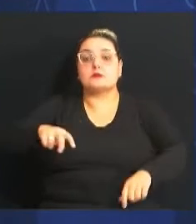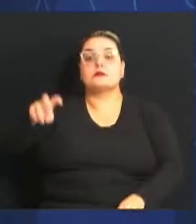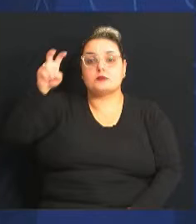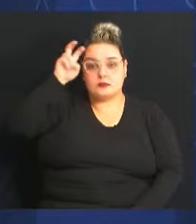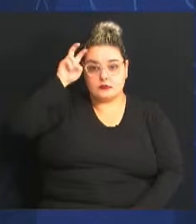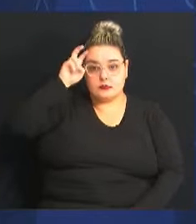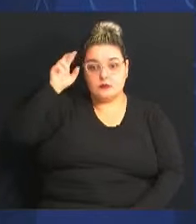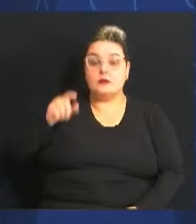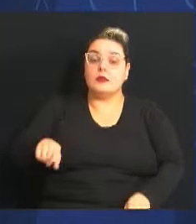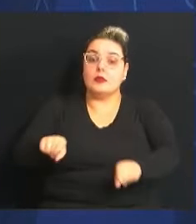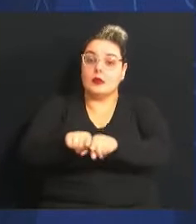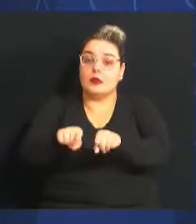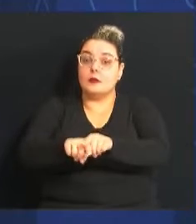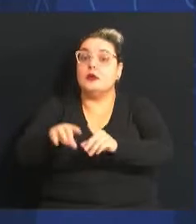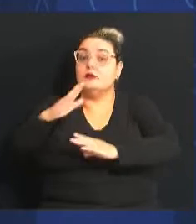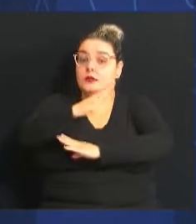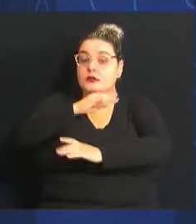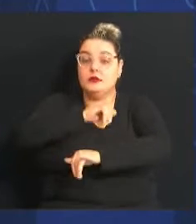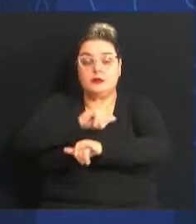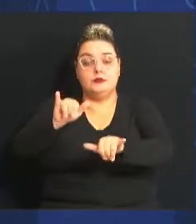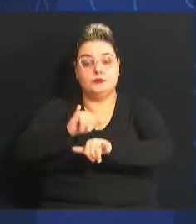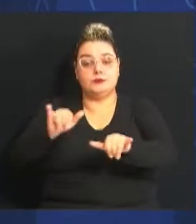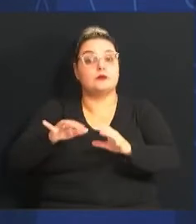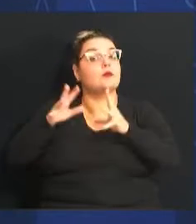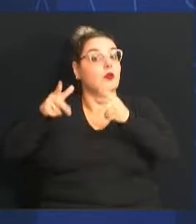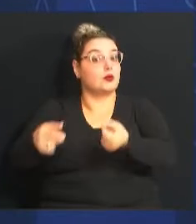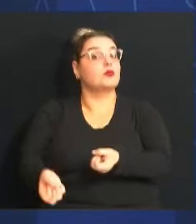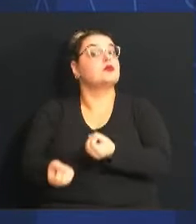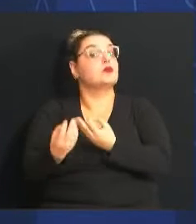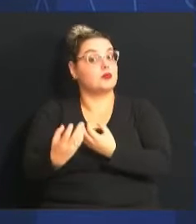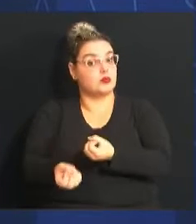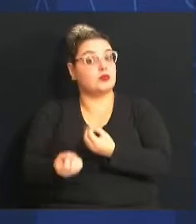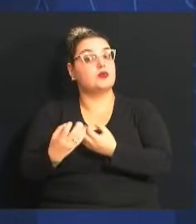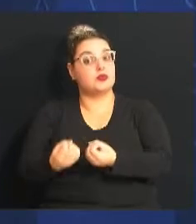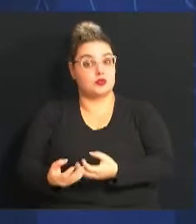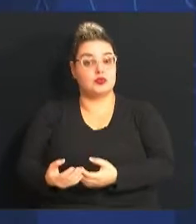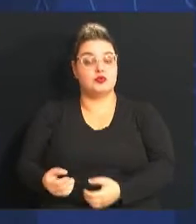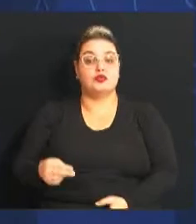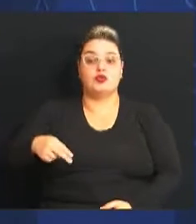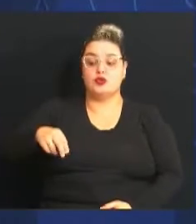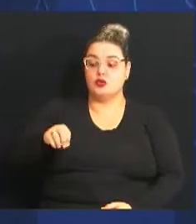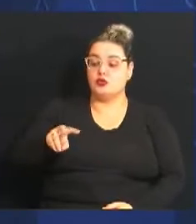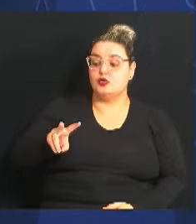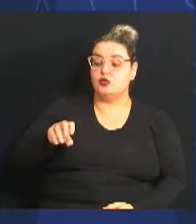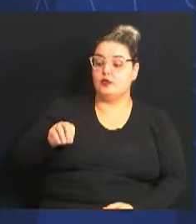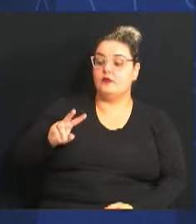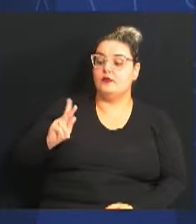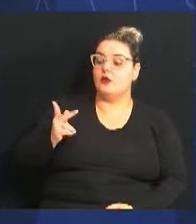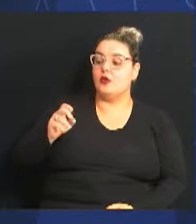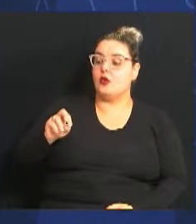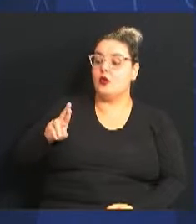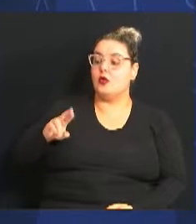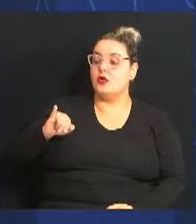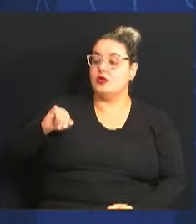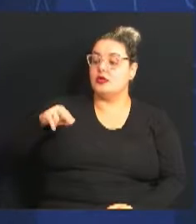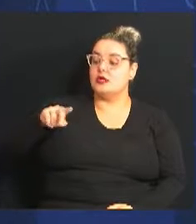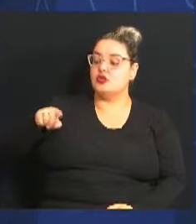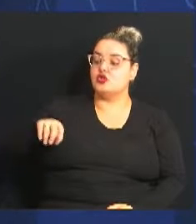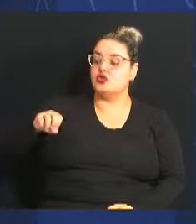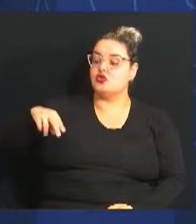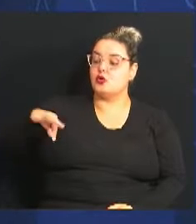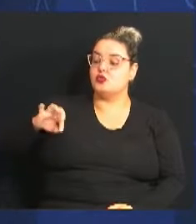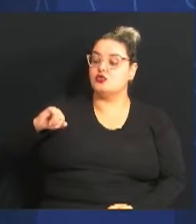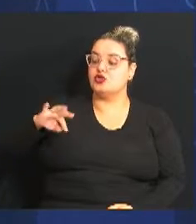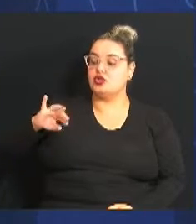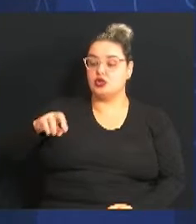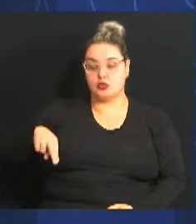traz aqui no Câmara Notícia todas as informações de Novo Horizontino e Ponte Preta, Macaca em busca de mais uma